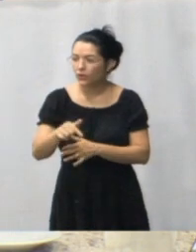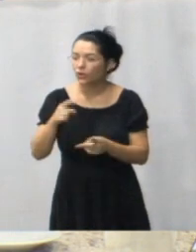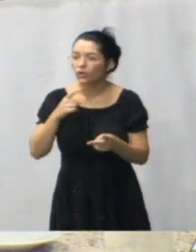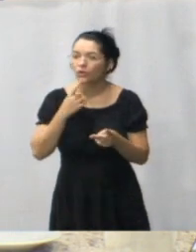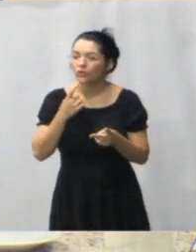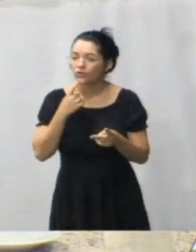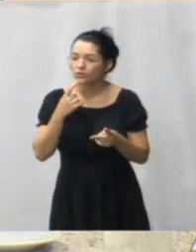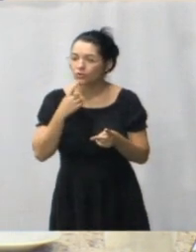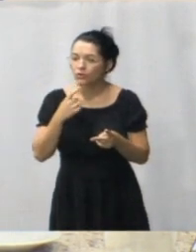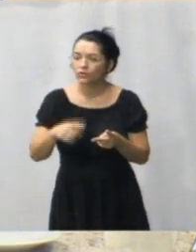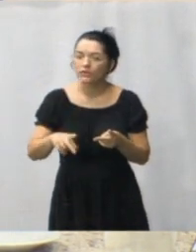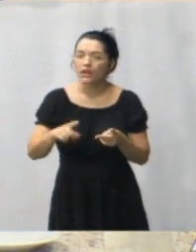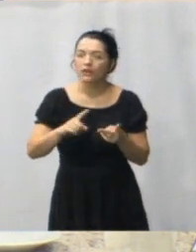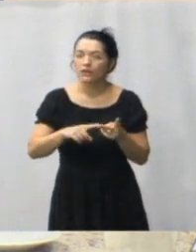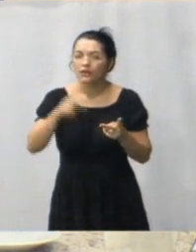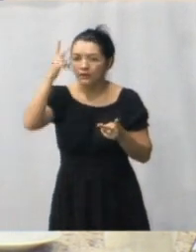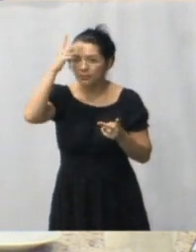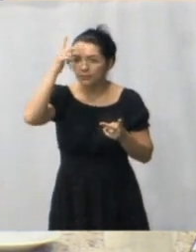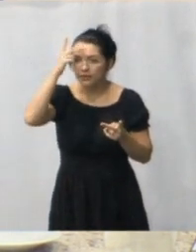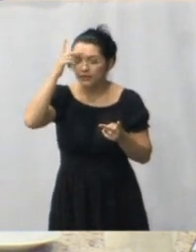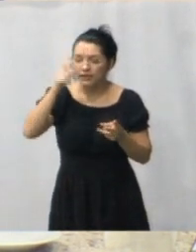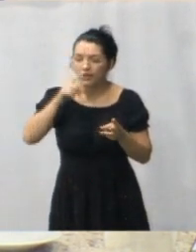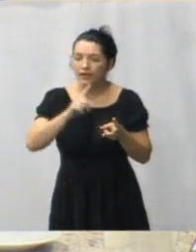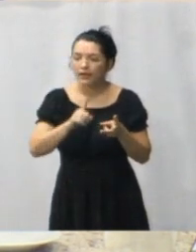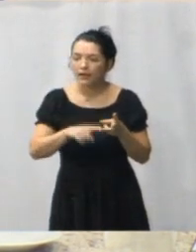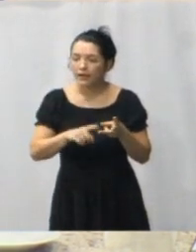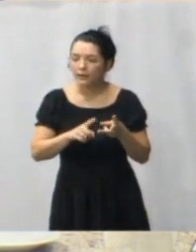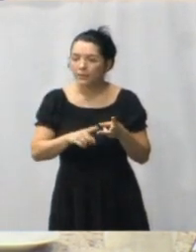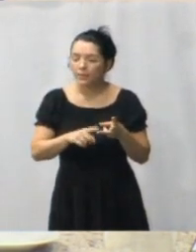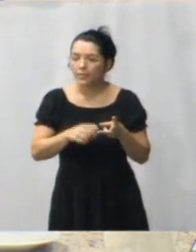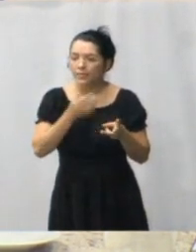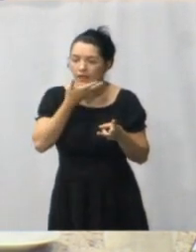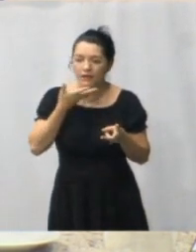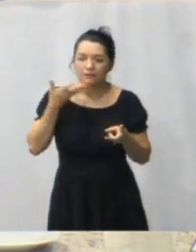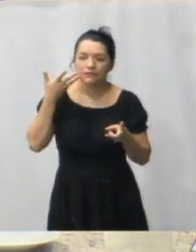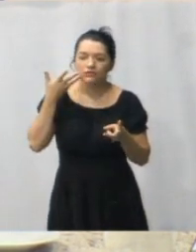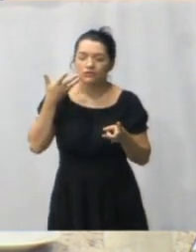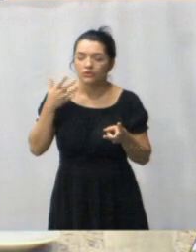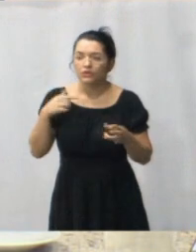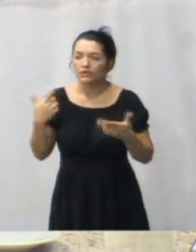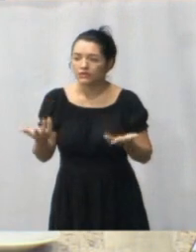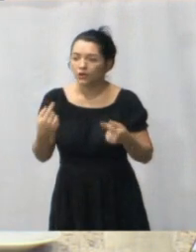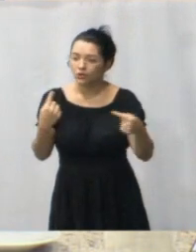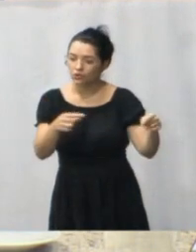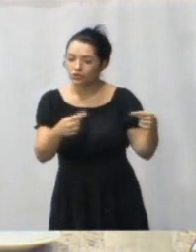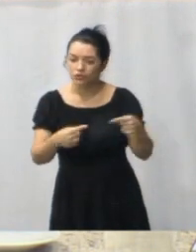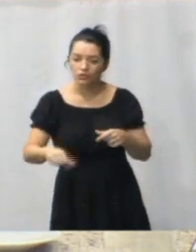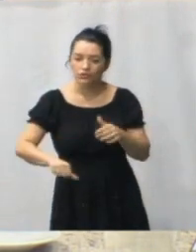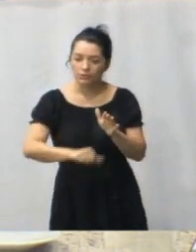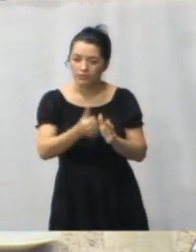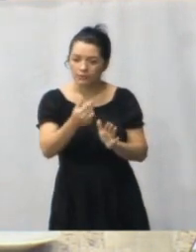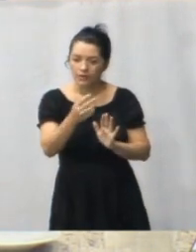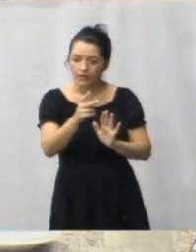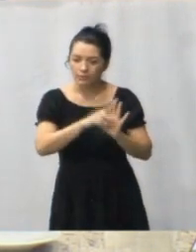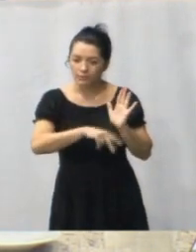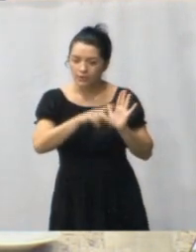chegando. Então, a gente discute o primeiro projeto, não é isso? Pode assim ser?